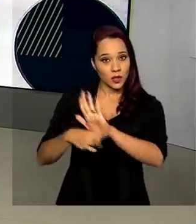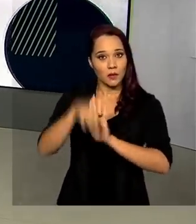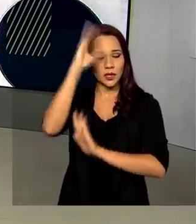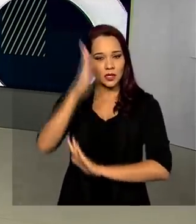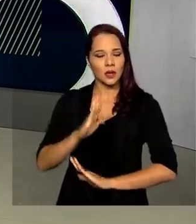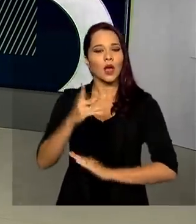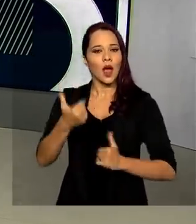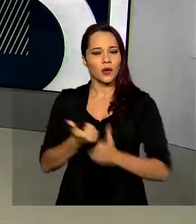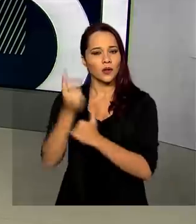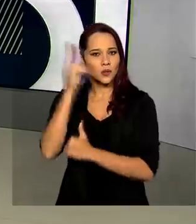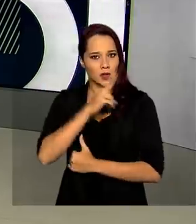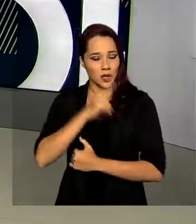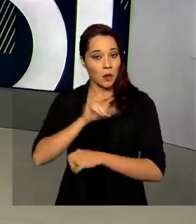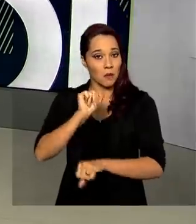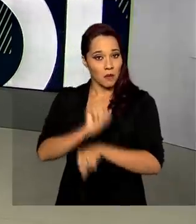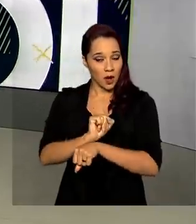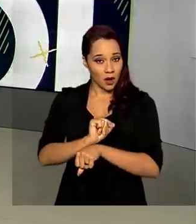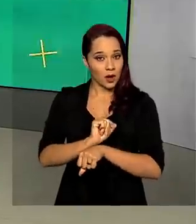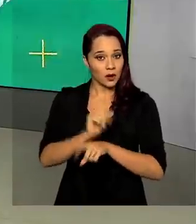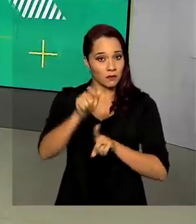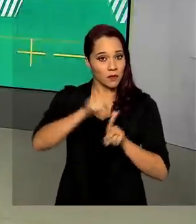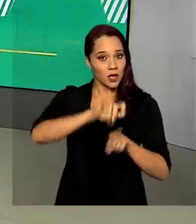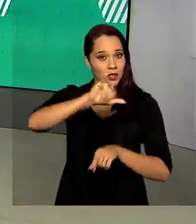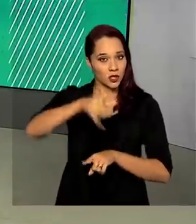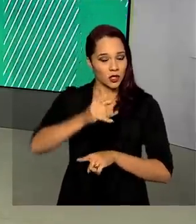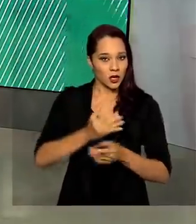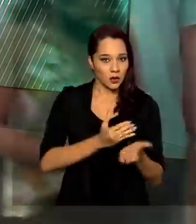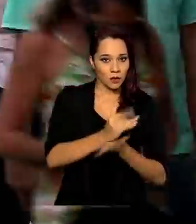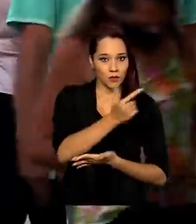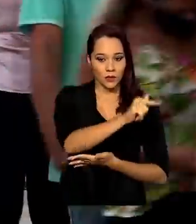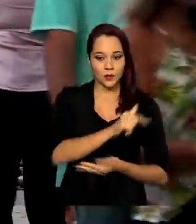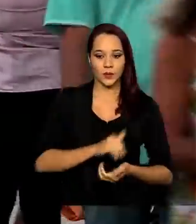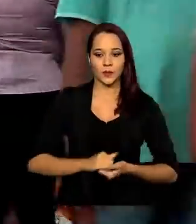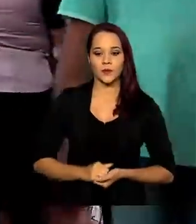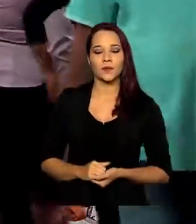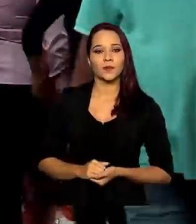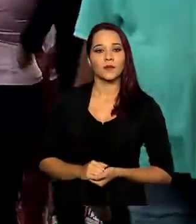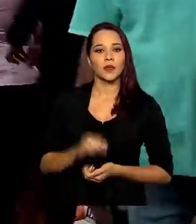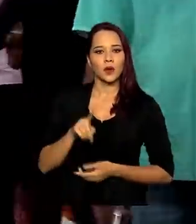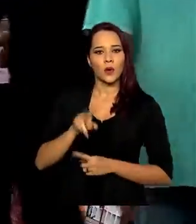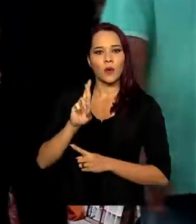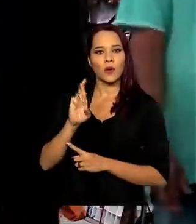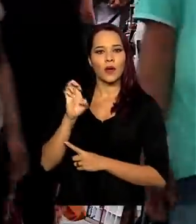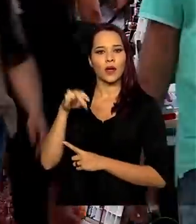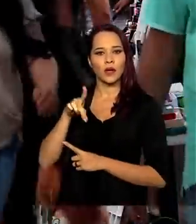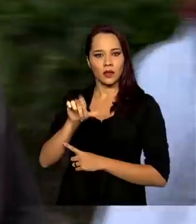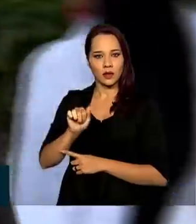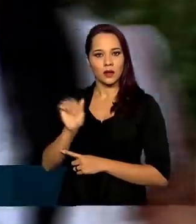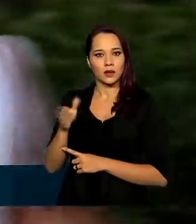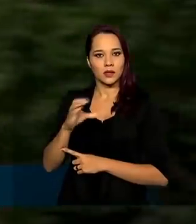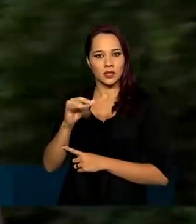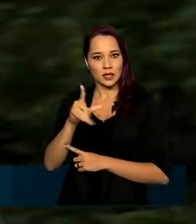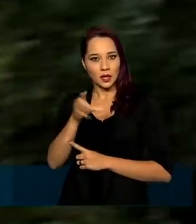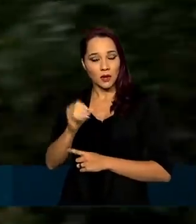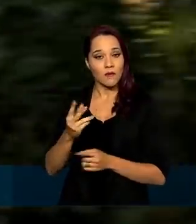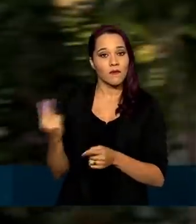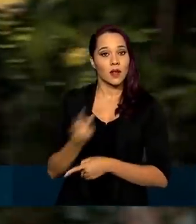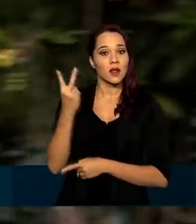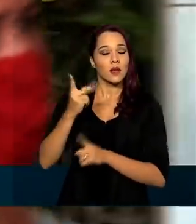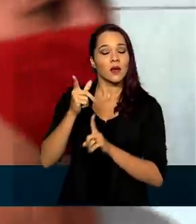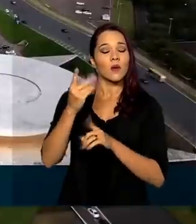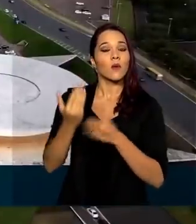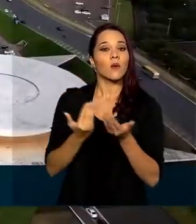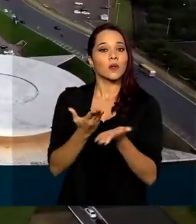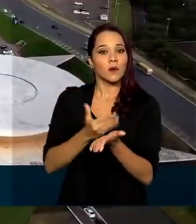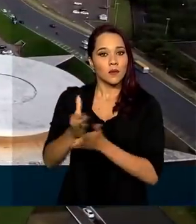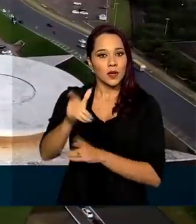receber o auxílio emergencial a partir de janeiro. O Renda Cidadã deve valer a partir de janeiro do ano